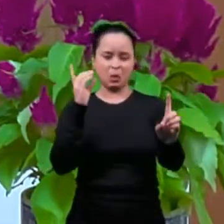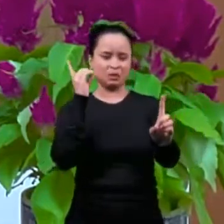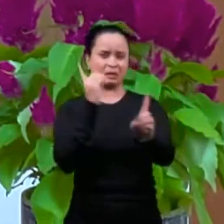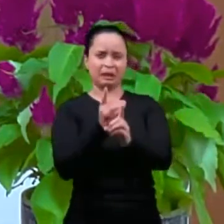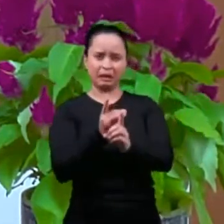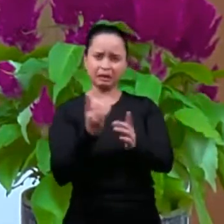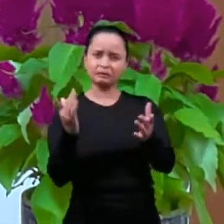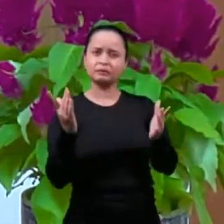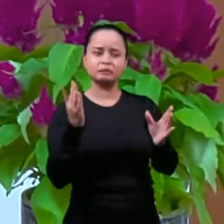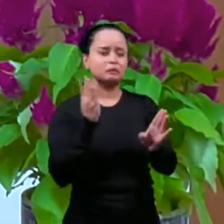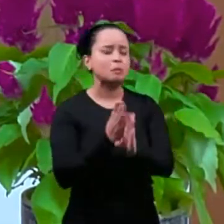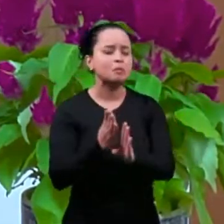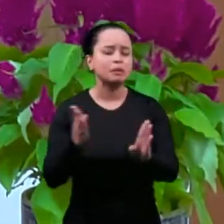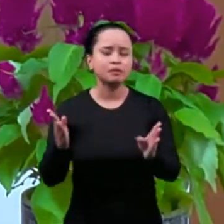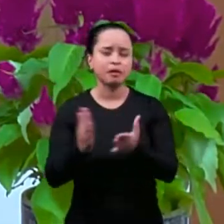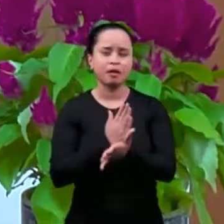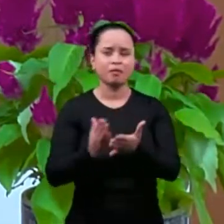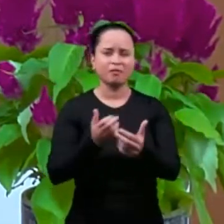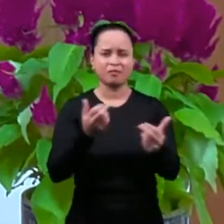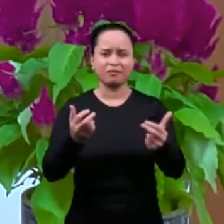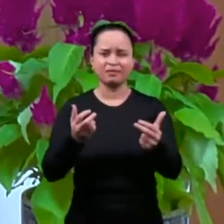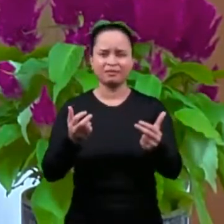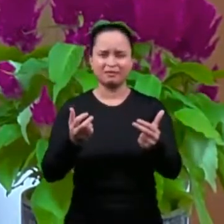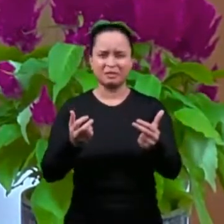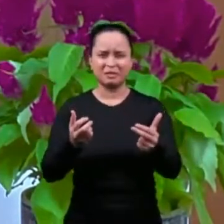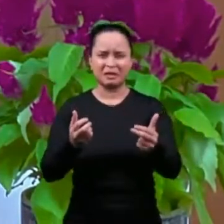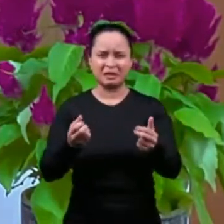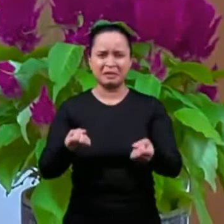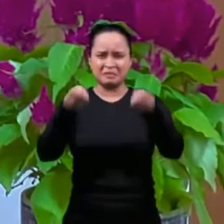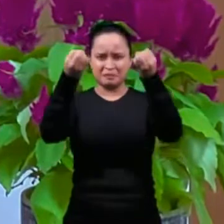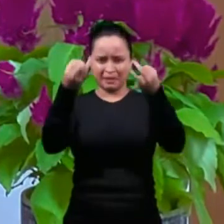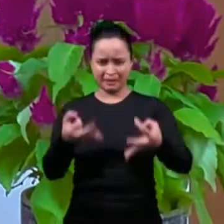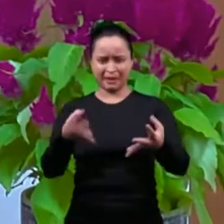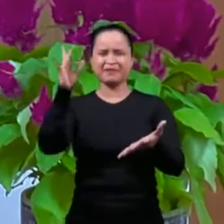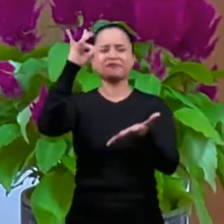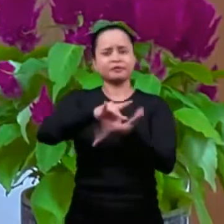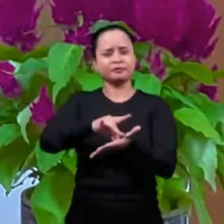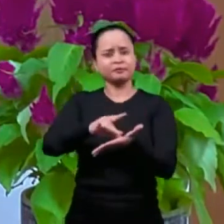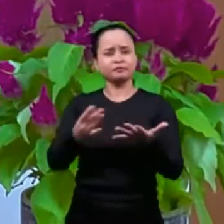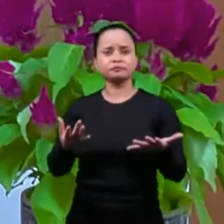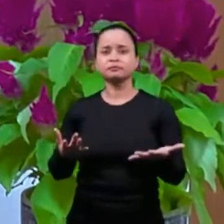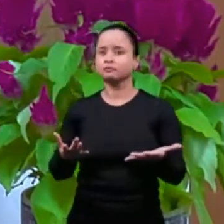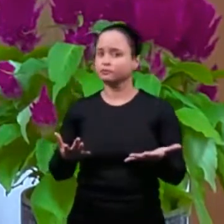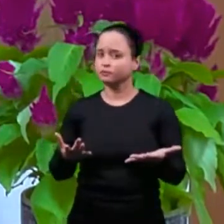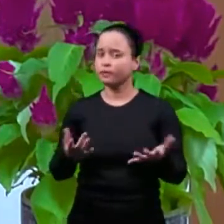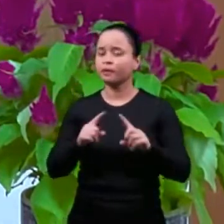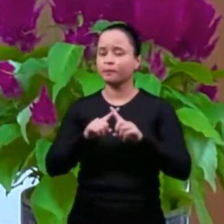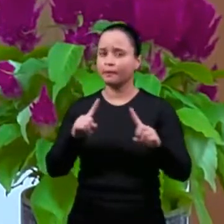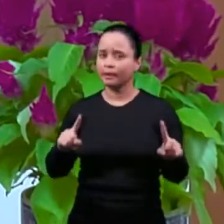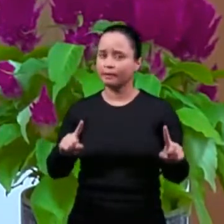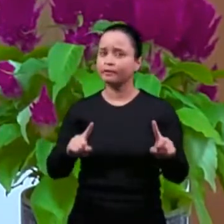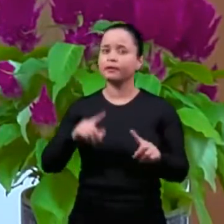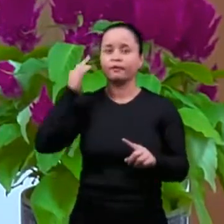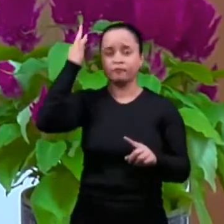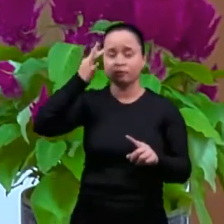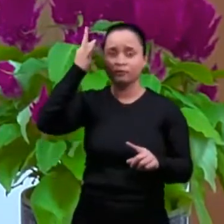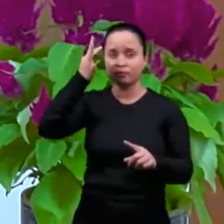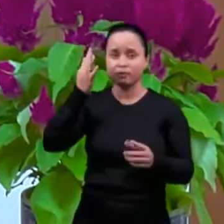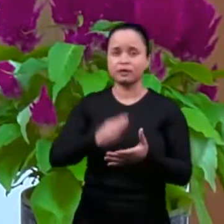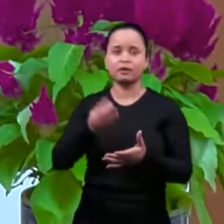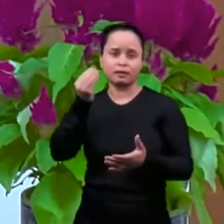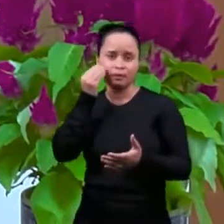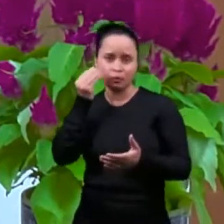pudesse definir a verdade. Mas, em todo caso, a filosofia buscou definir essa verdade da sua